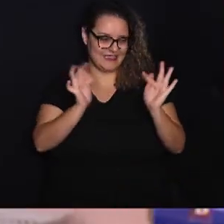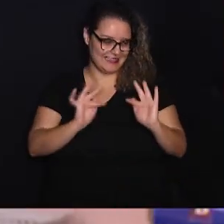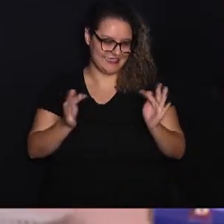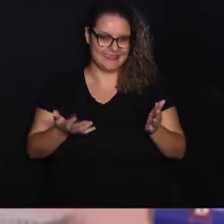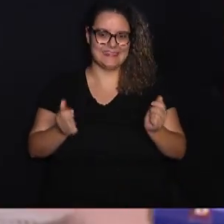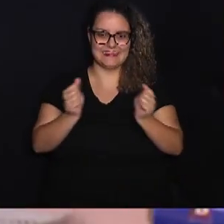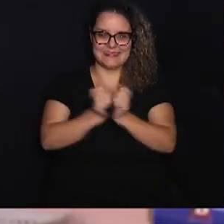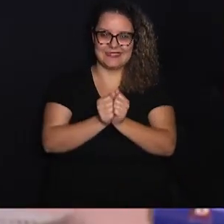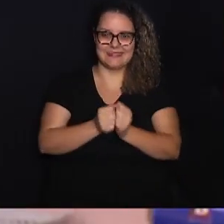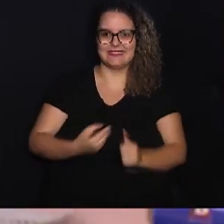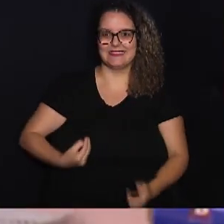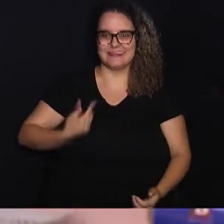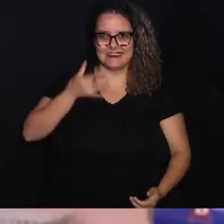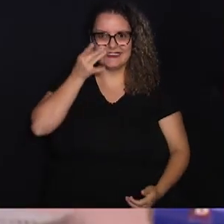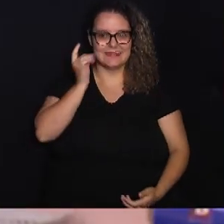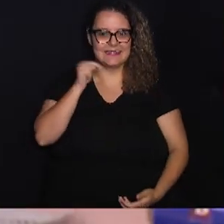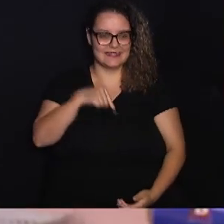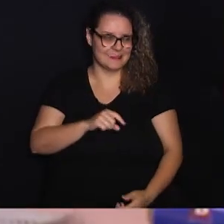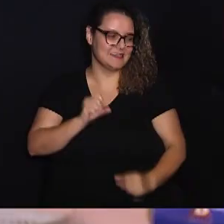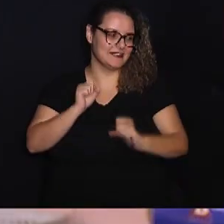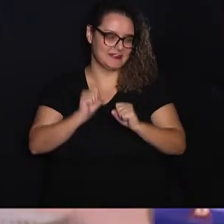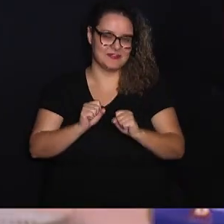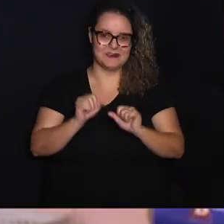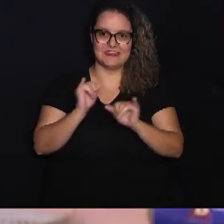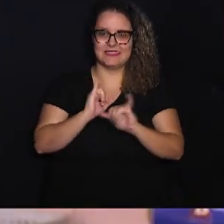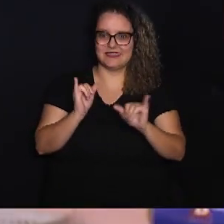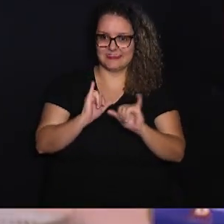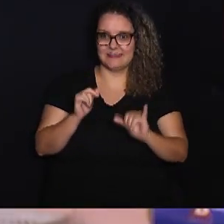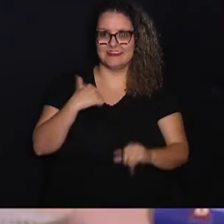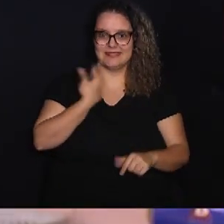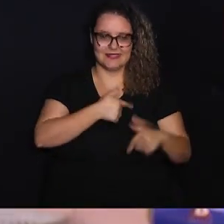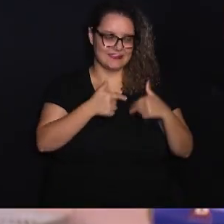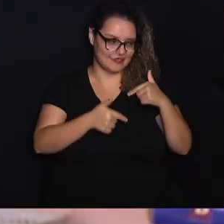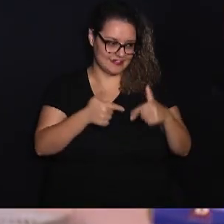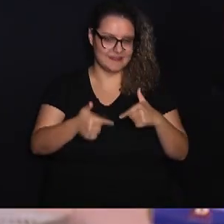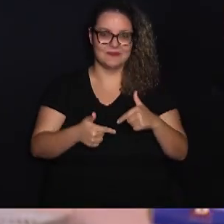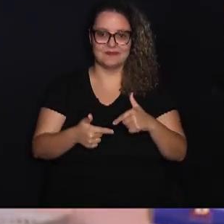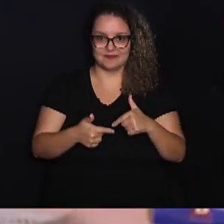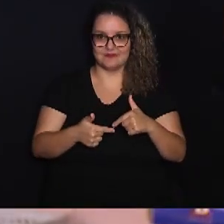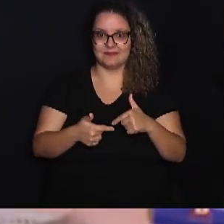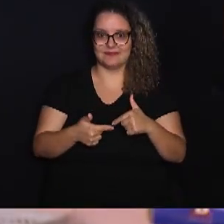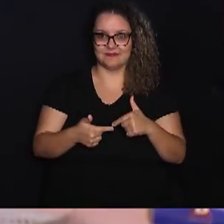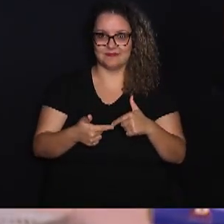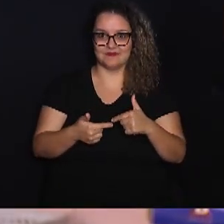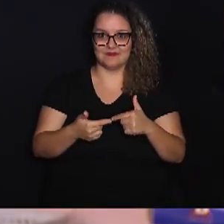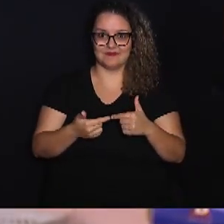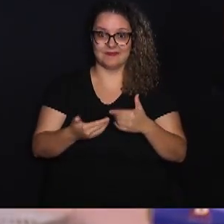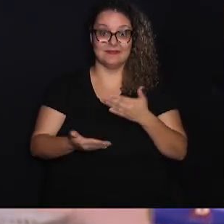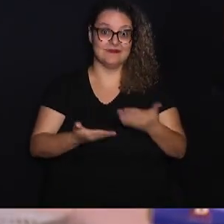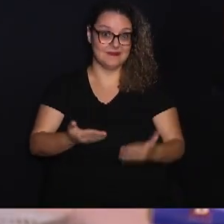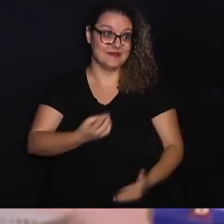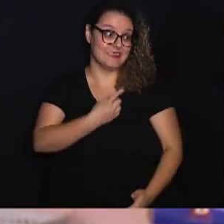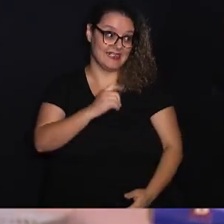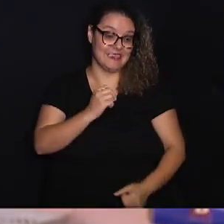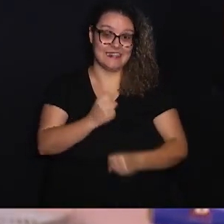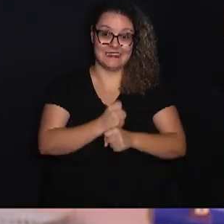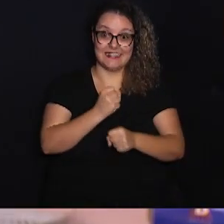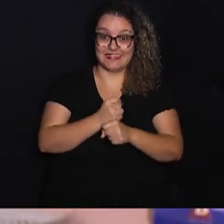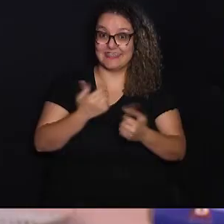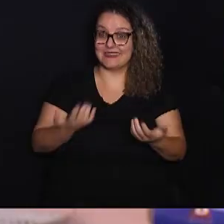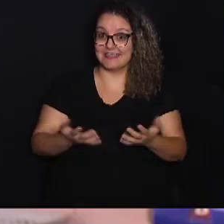com a presença de vocês aqui, podendo divulgando, né, o nosso trabalho que estamos há 10 anos,